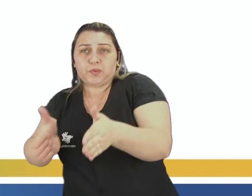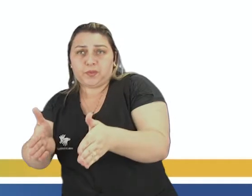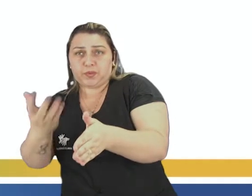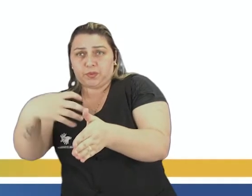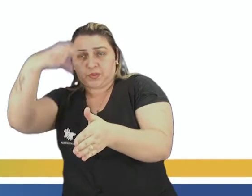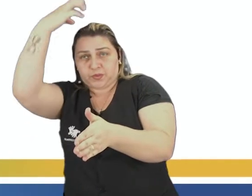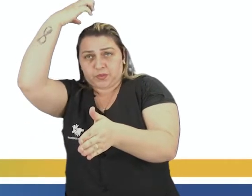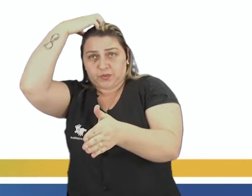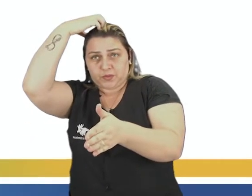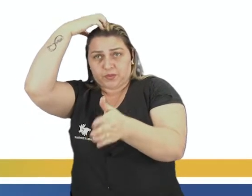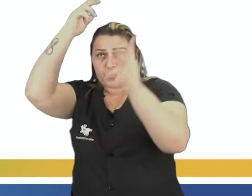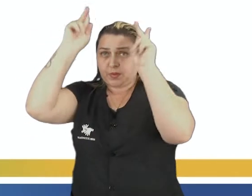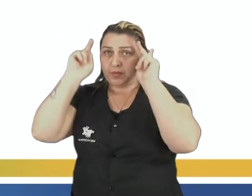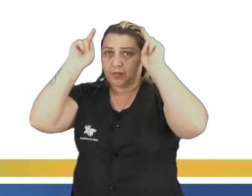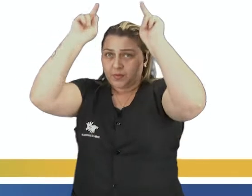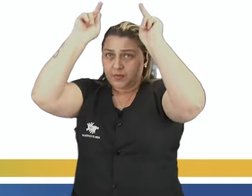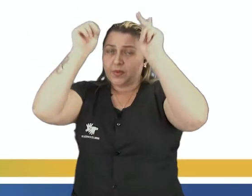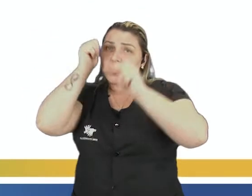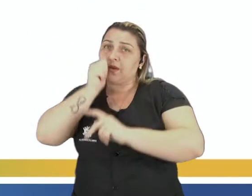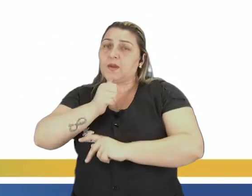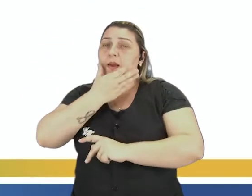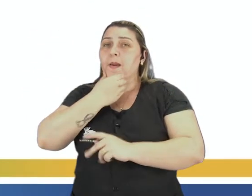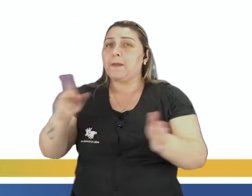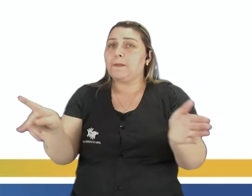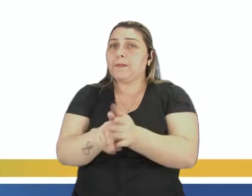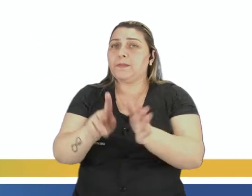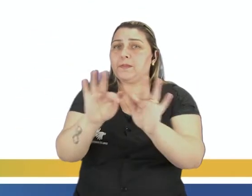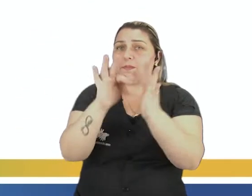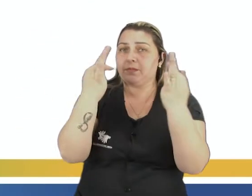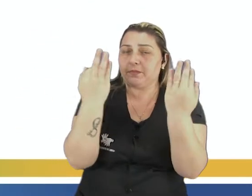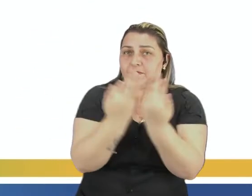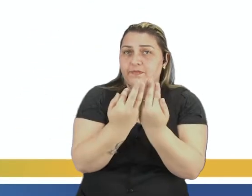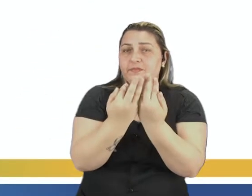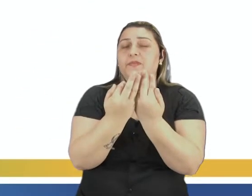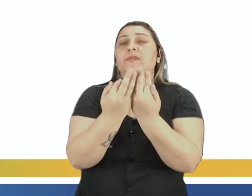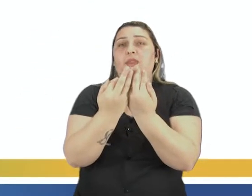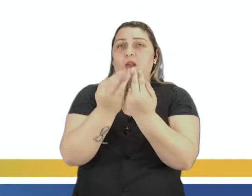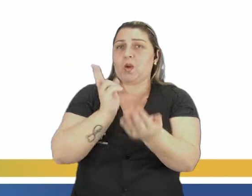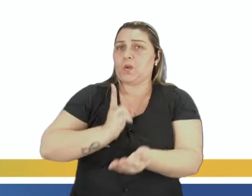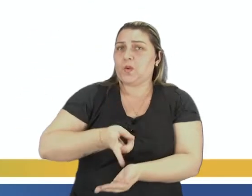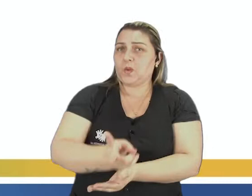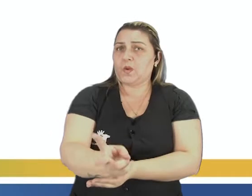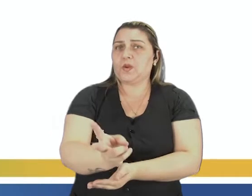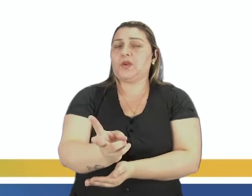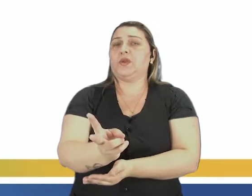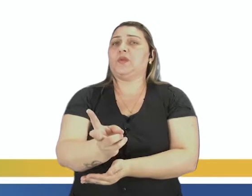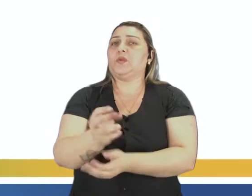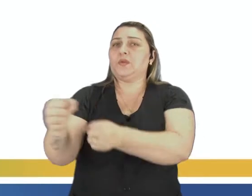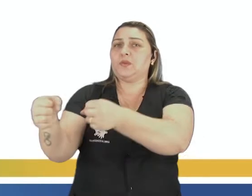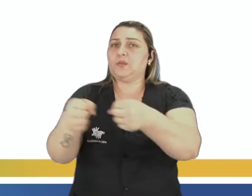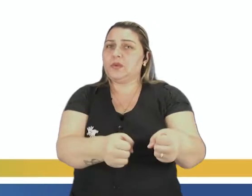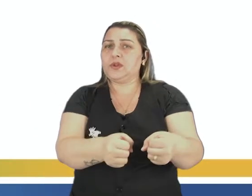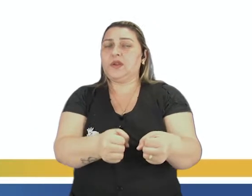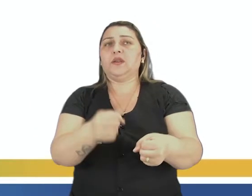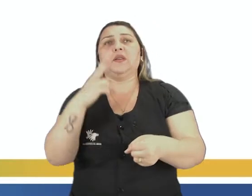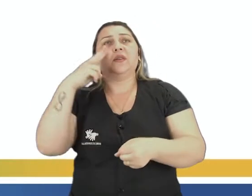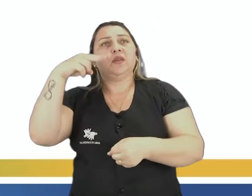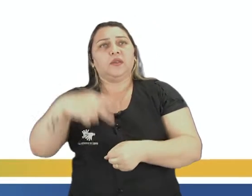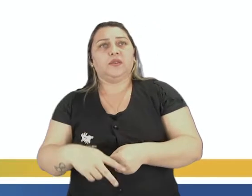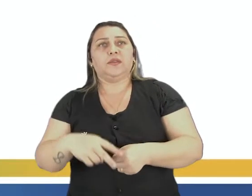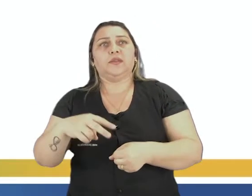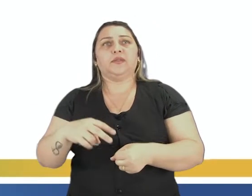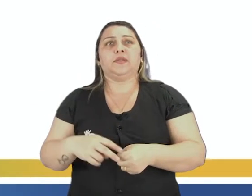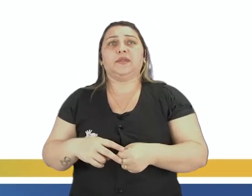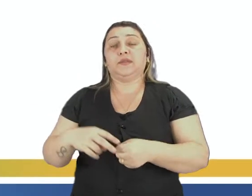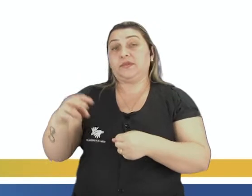soberano, príncipes, reis e rainhas pertencentes a uma mesma família real permanecem no poder. E aí vamos destacar algumas